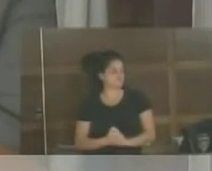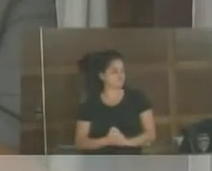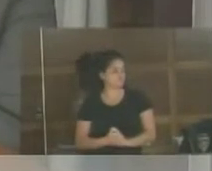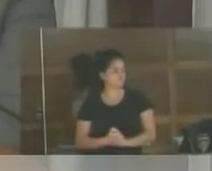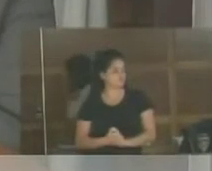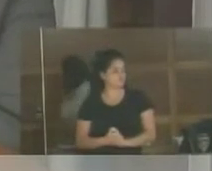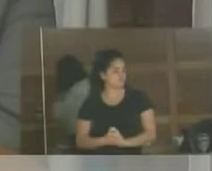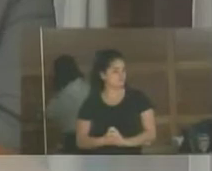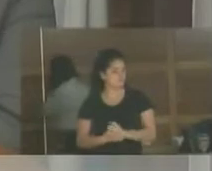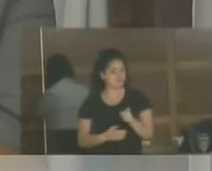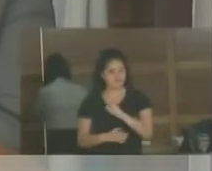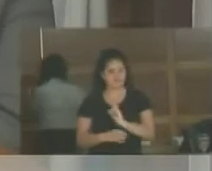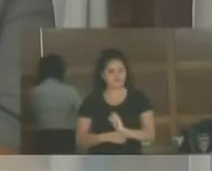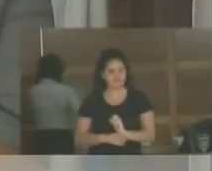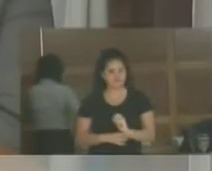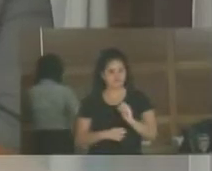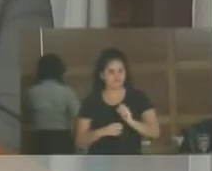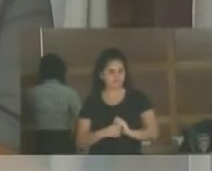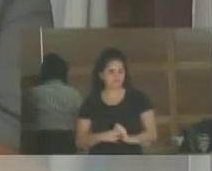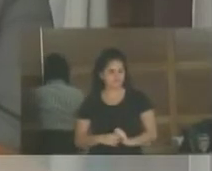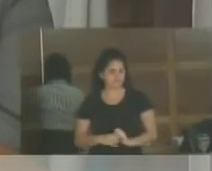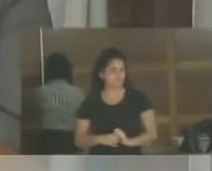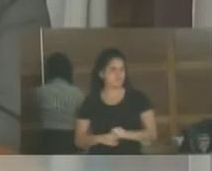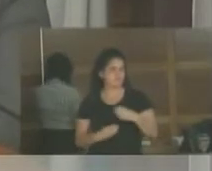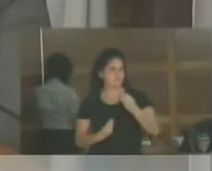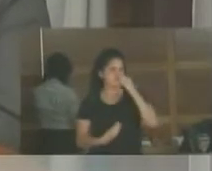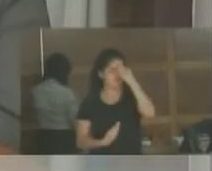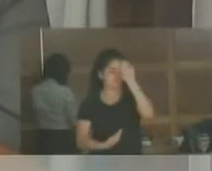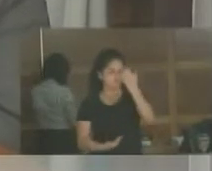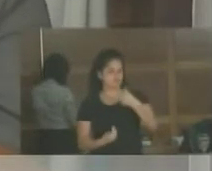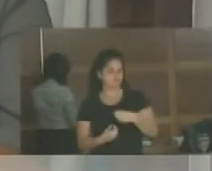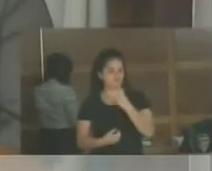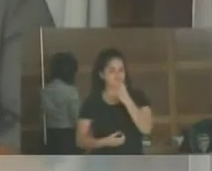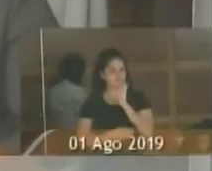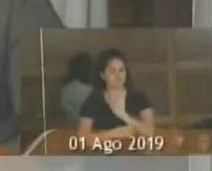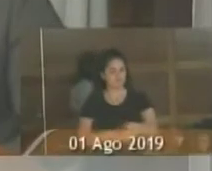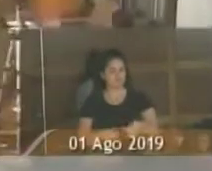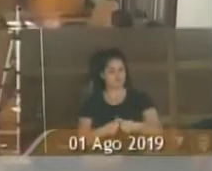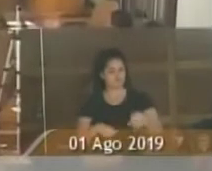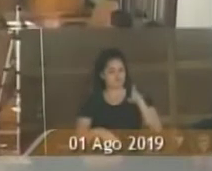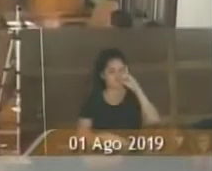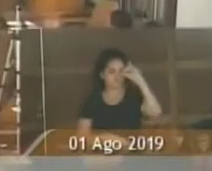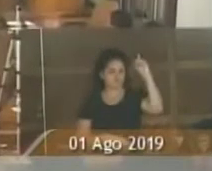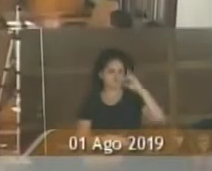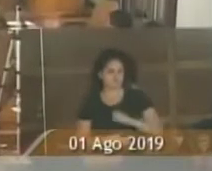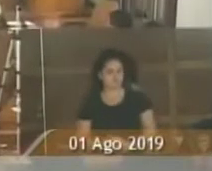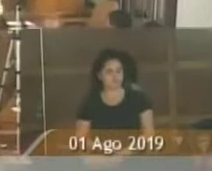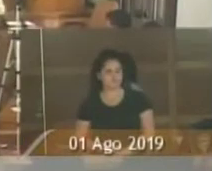não estão sozinhos. Muito obrigado a todos. Uma boa tarde. Fiquem com Deus.